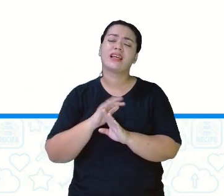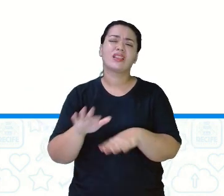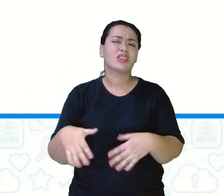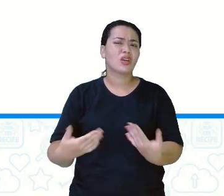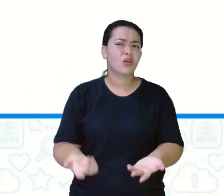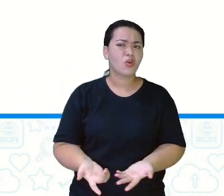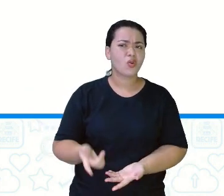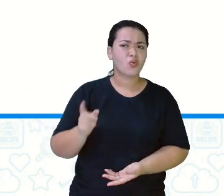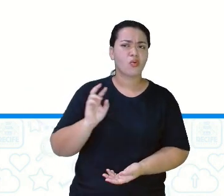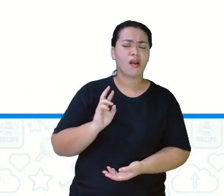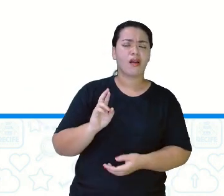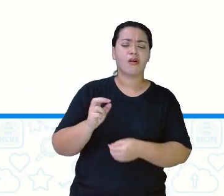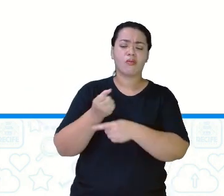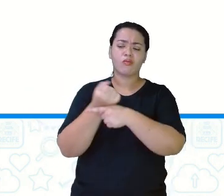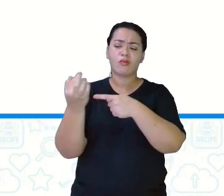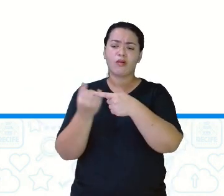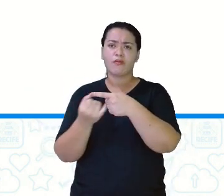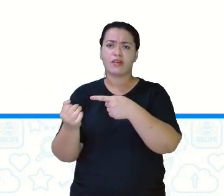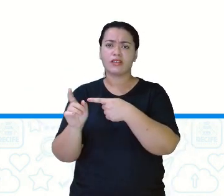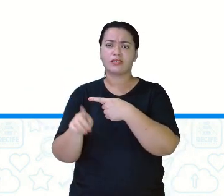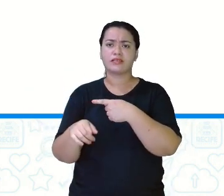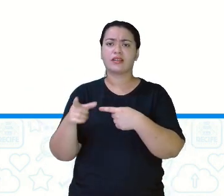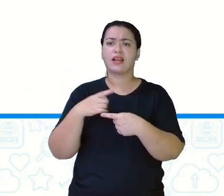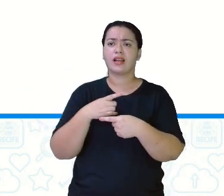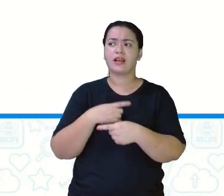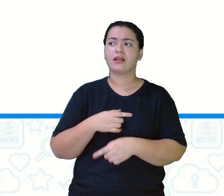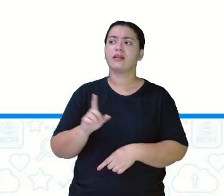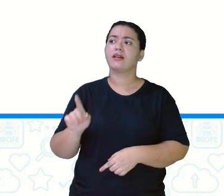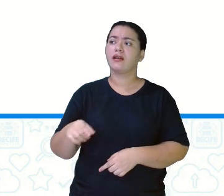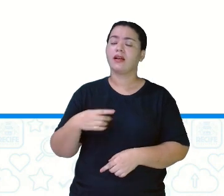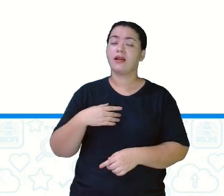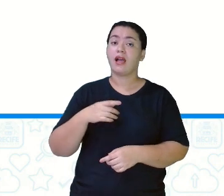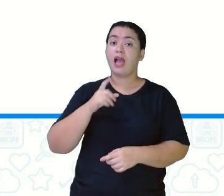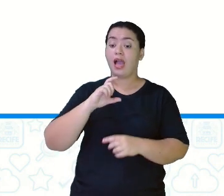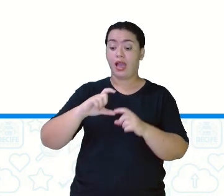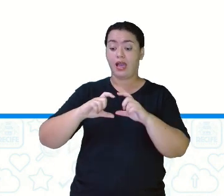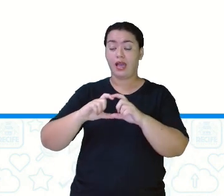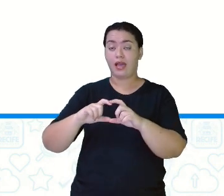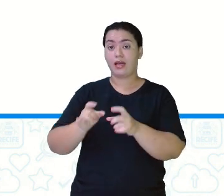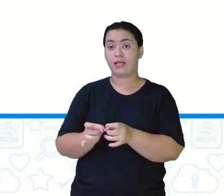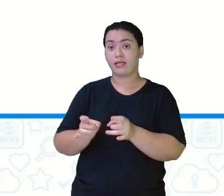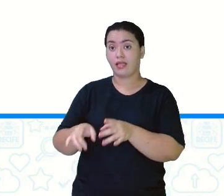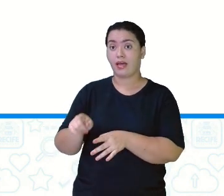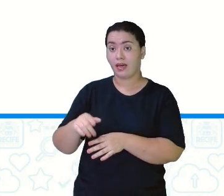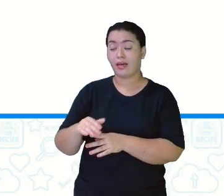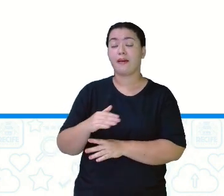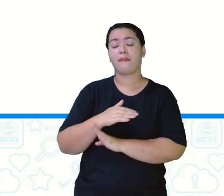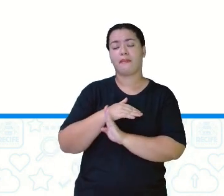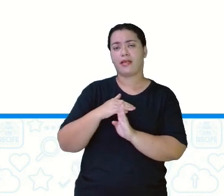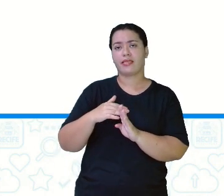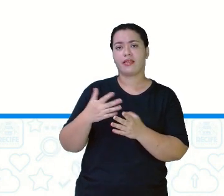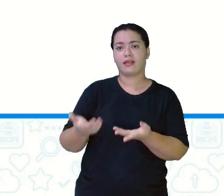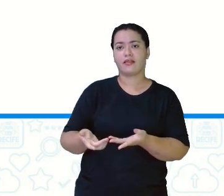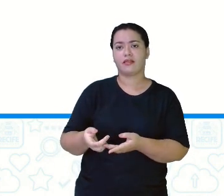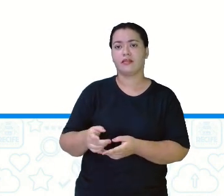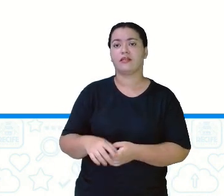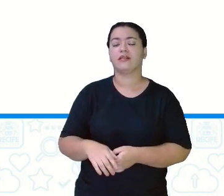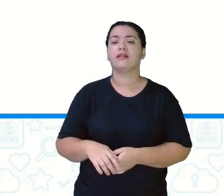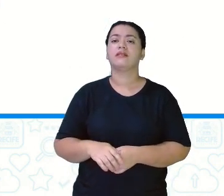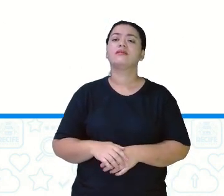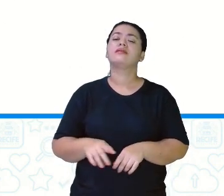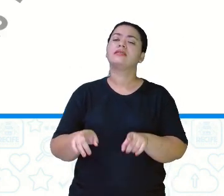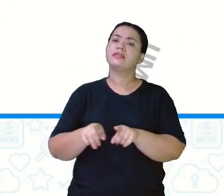fração representa a parte da água que Ana tomou? Aí a metade, a água que sobrou é a metade e a água que